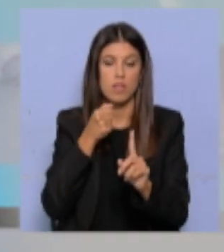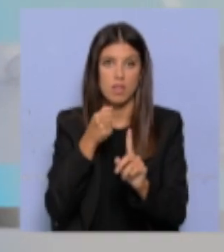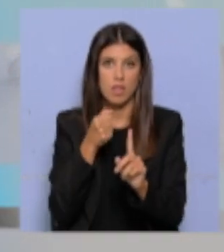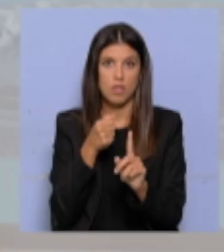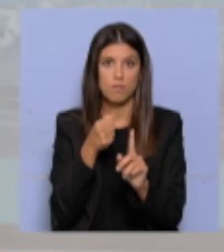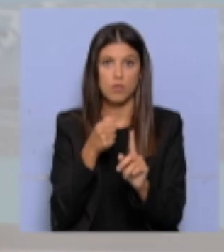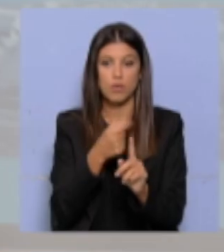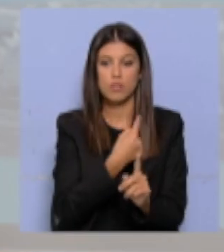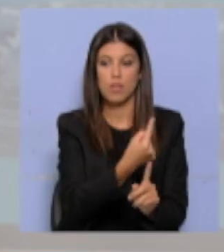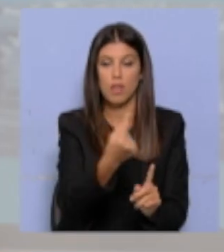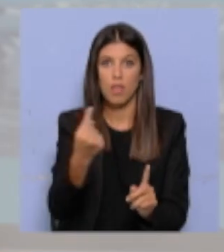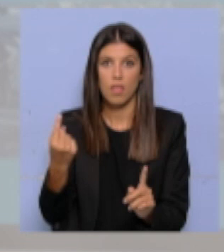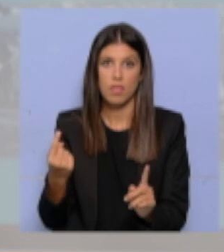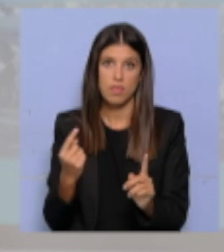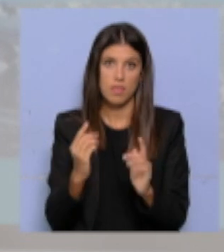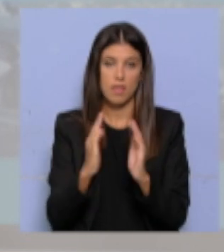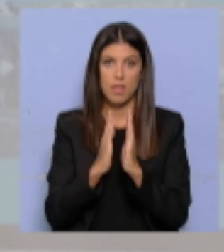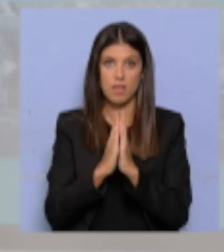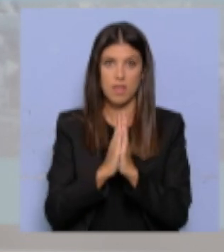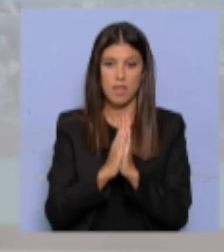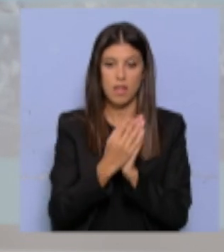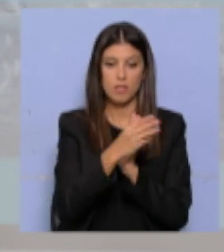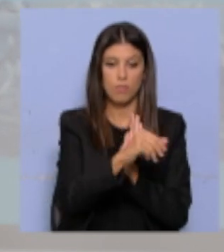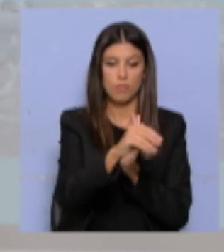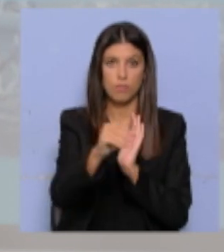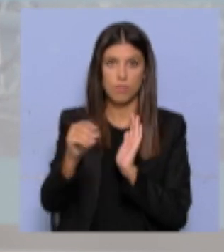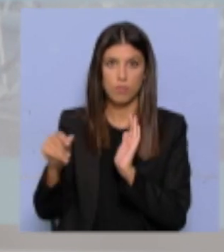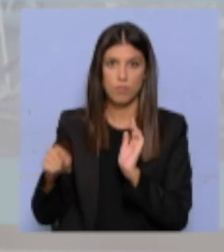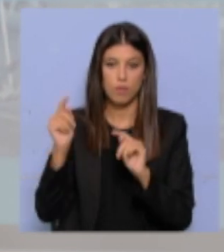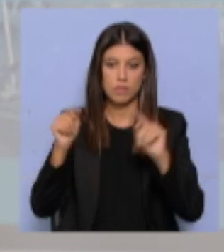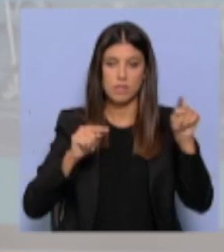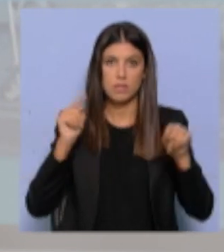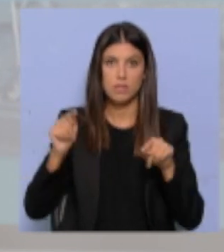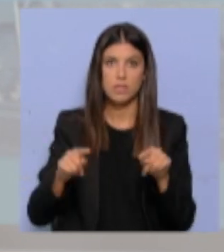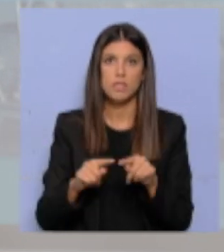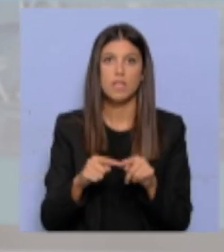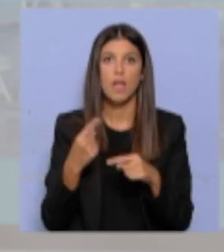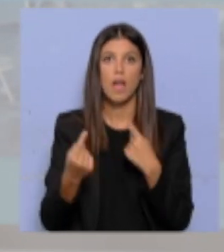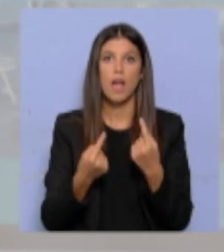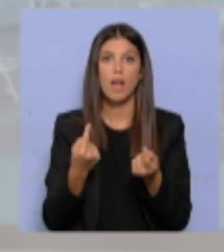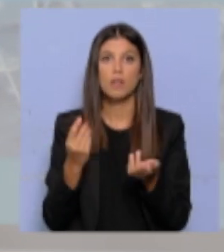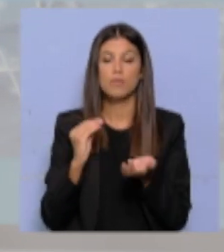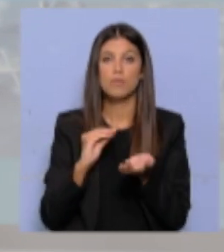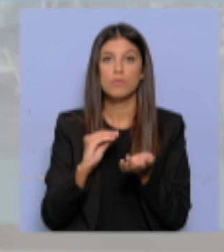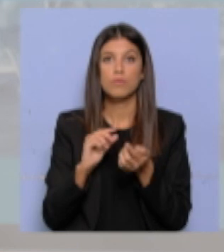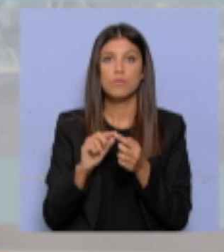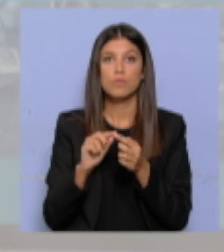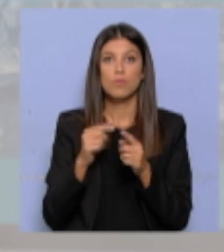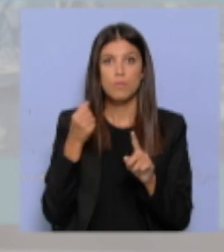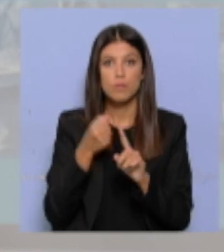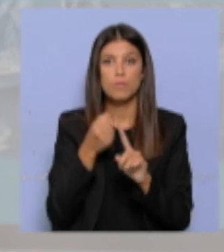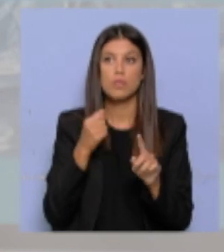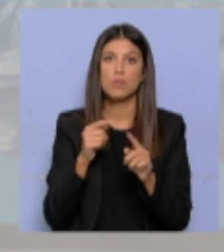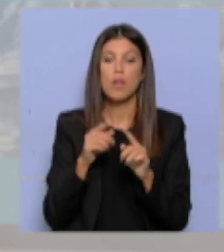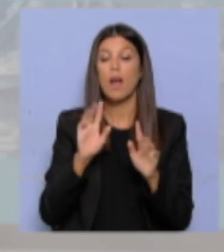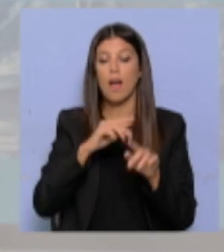onde há secretariado das missões, porque há algumas dioceses onde esse secretariado das missões ainda não está